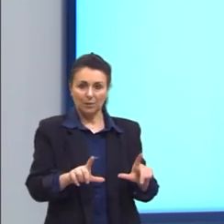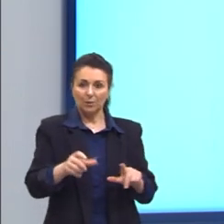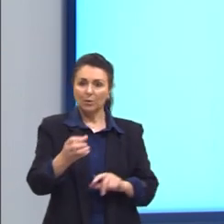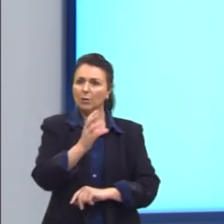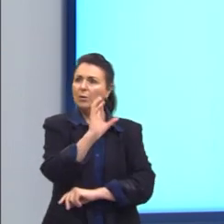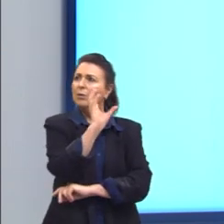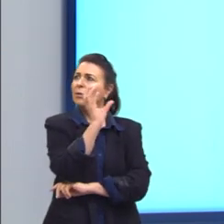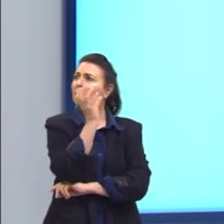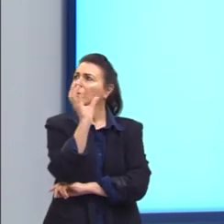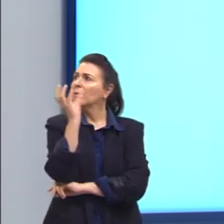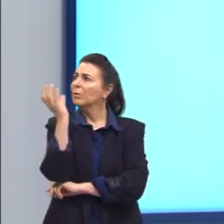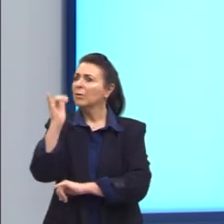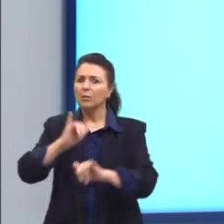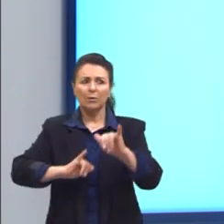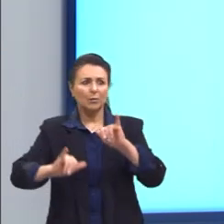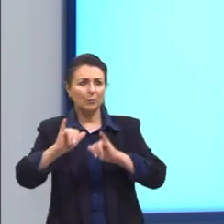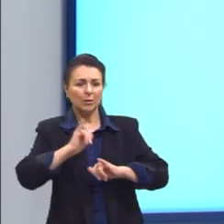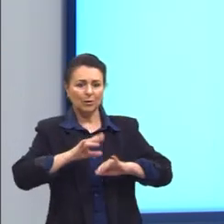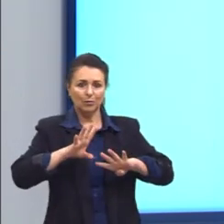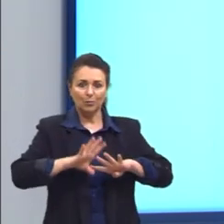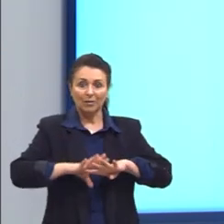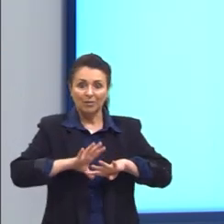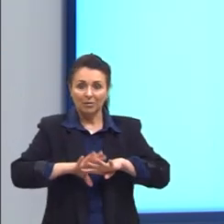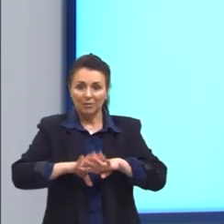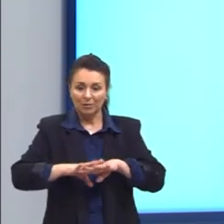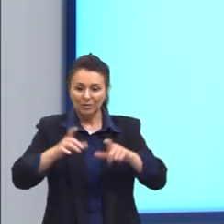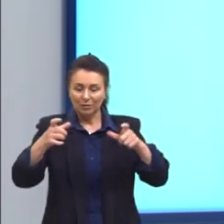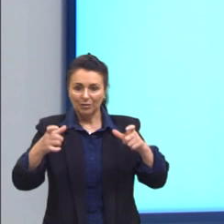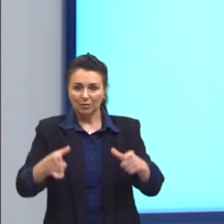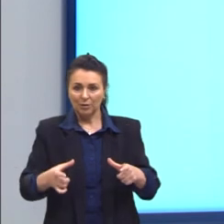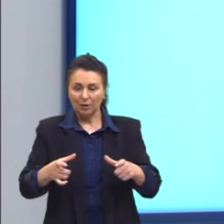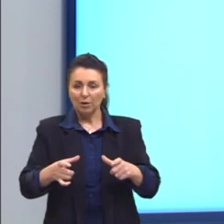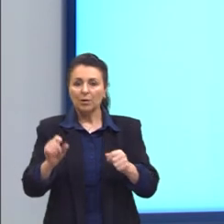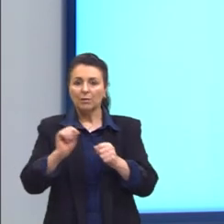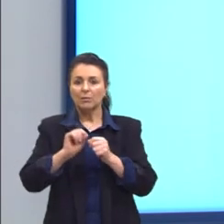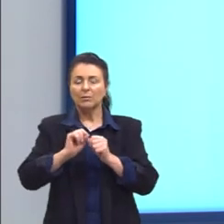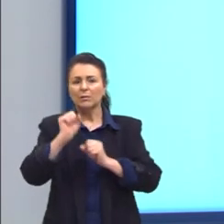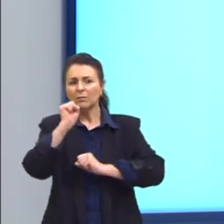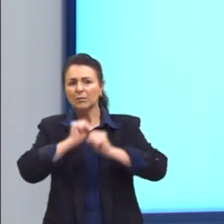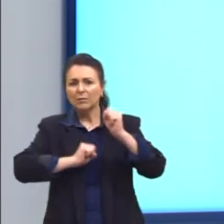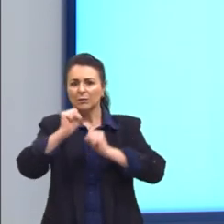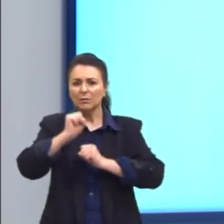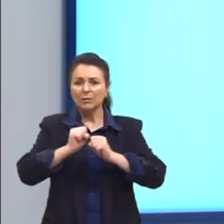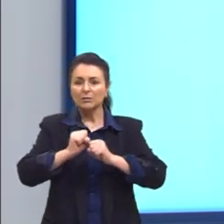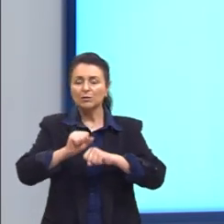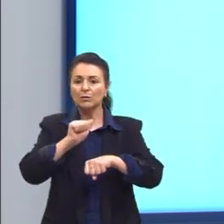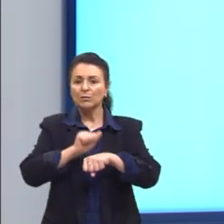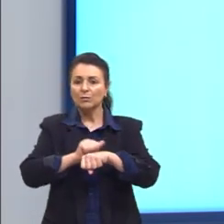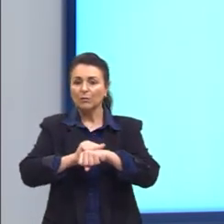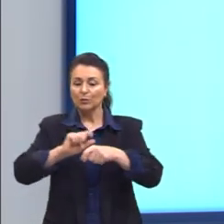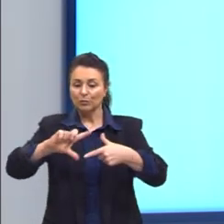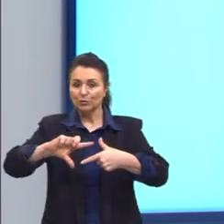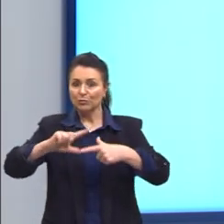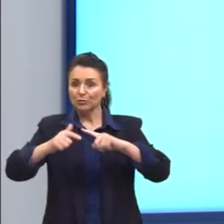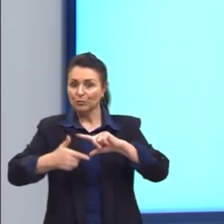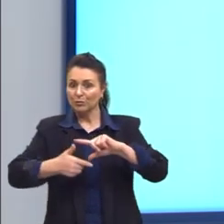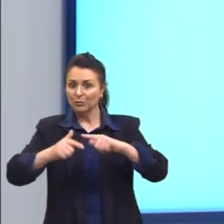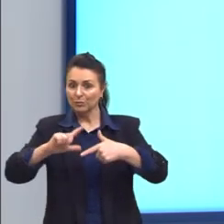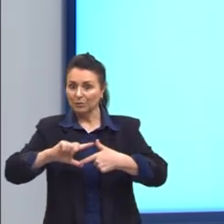luminárias para um laboratório de matemática serão fabricadas em forma de sólidos geométricos